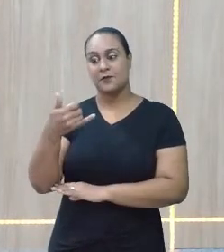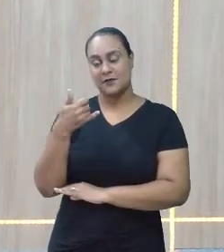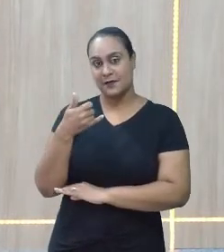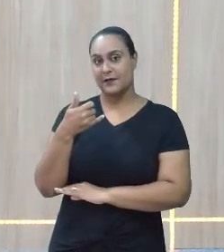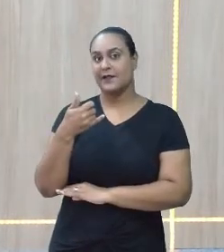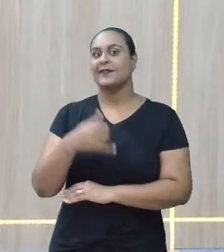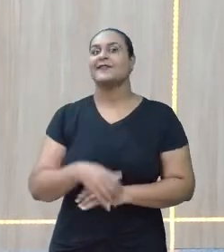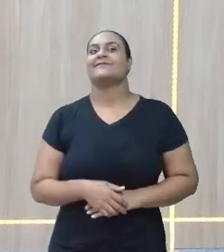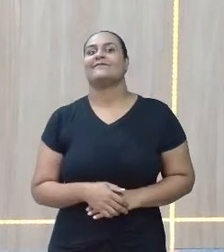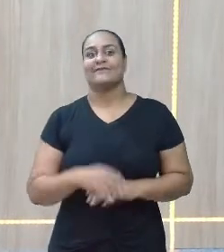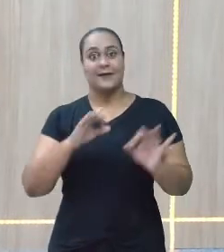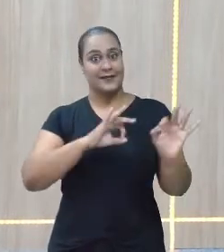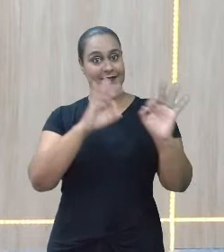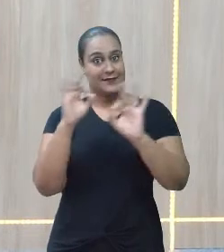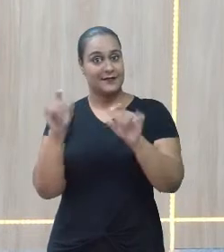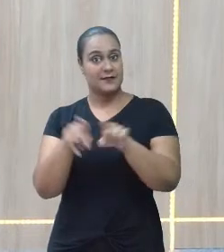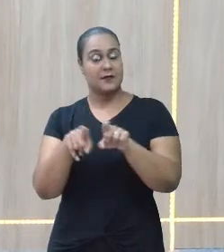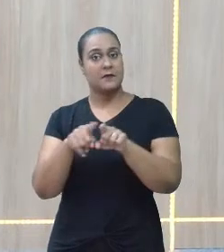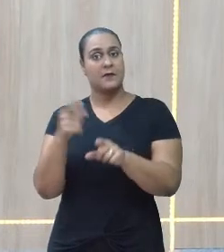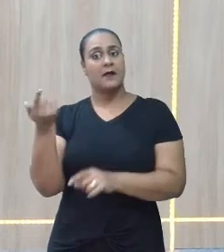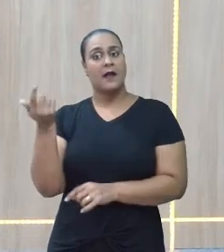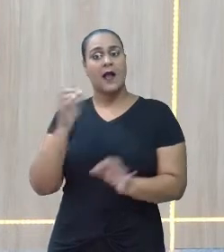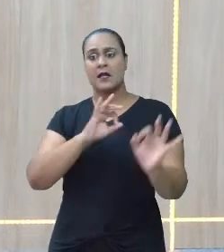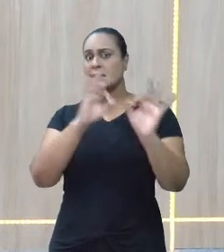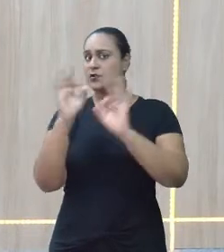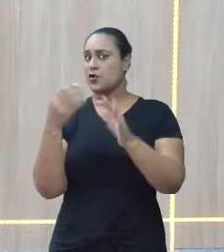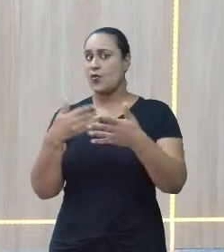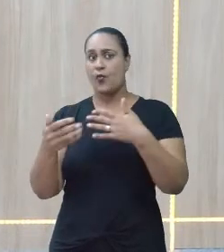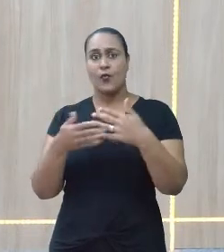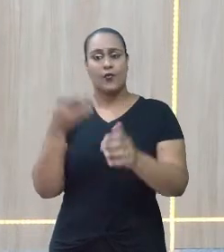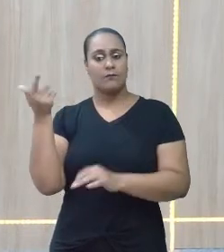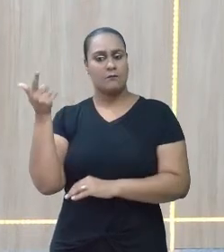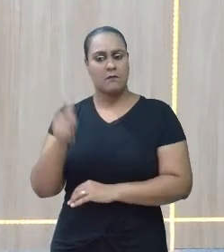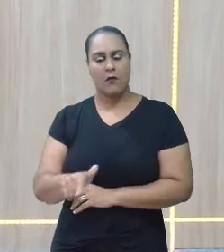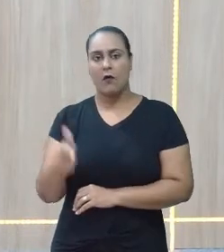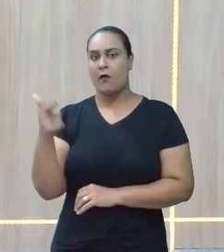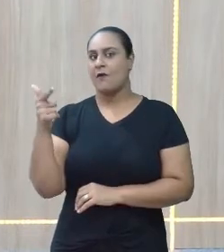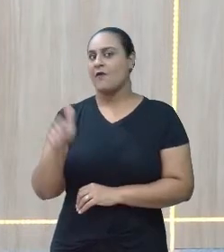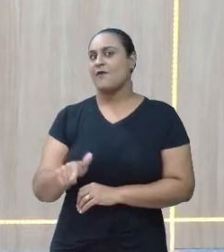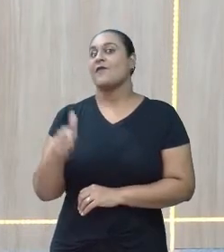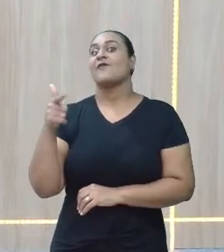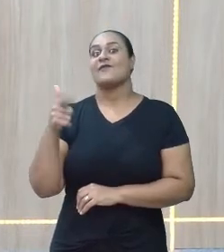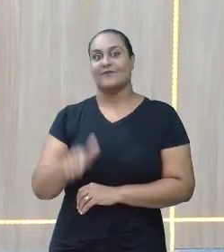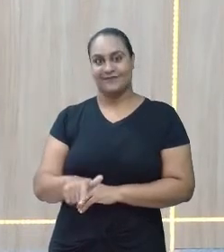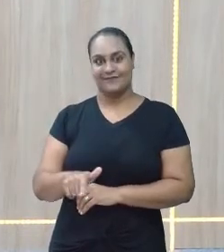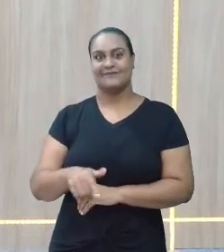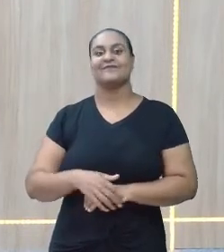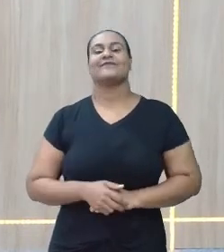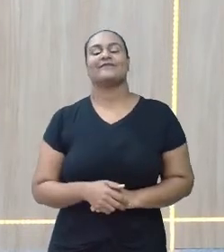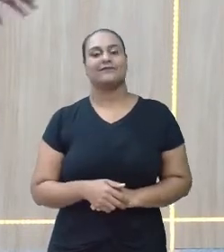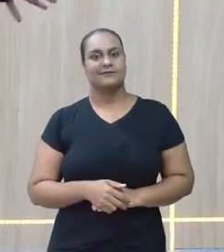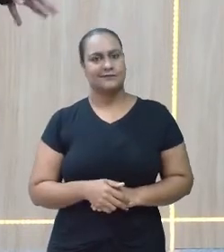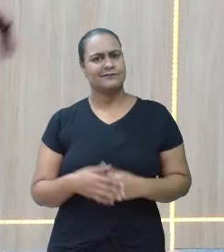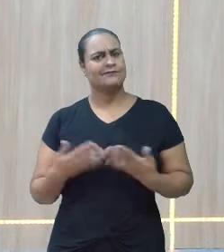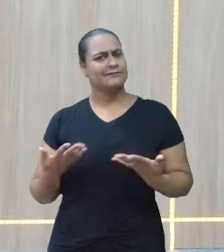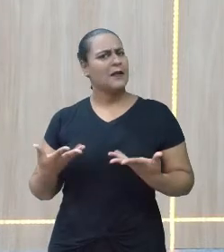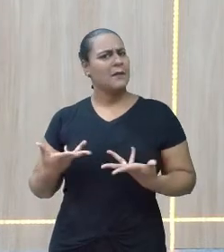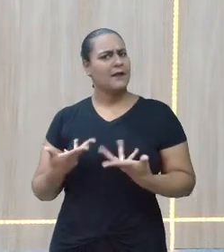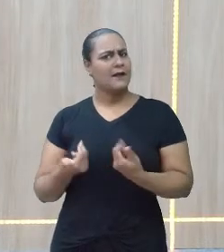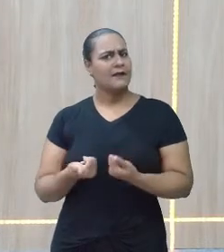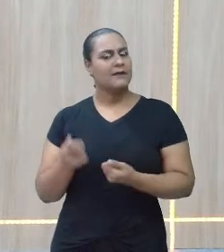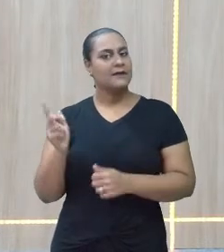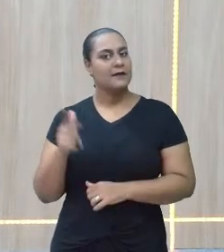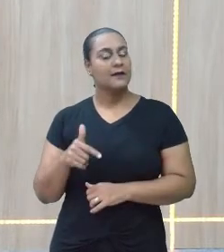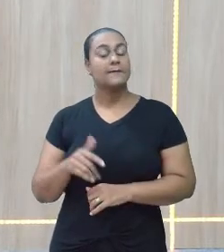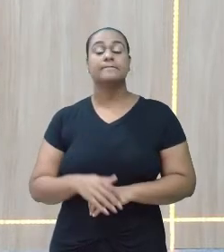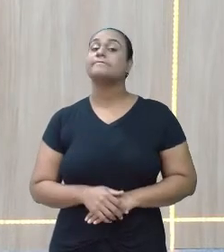celular, vai poder também rever as nossas aulas pelo repositório de vídeos. E é uma maravilha, né? Agora